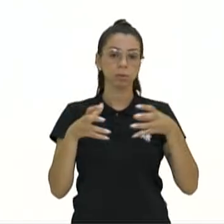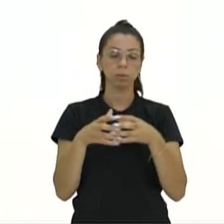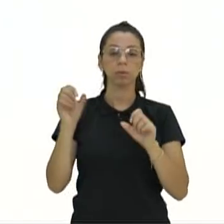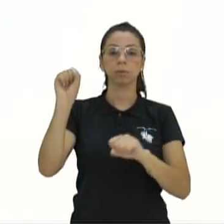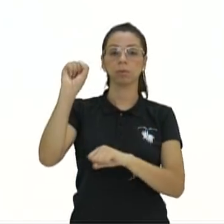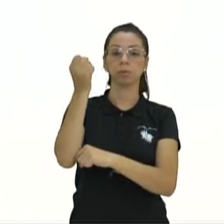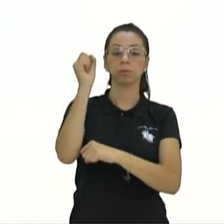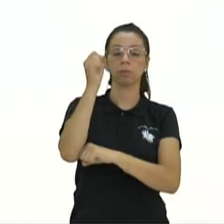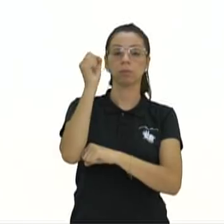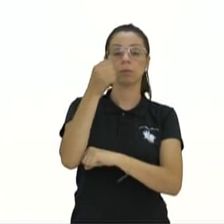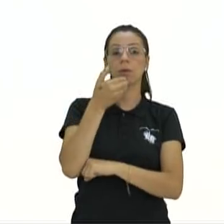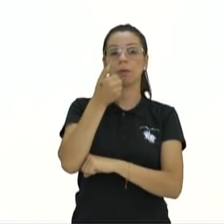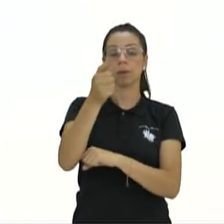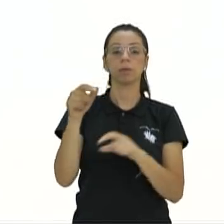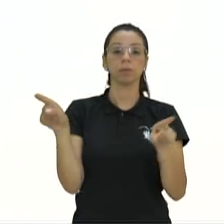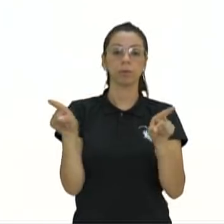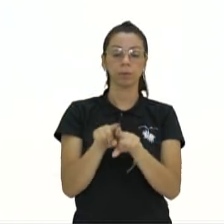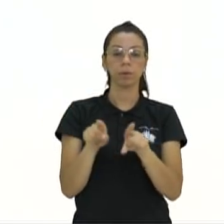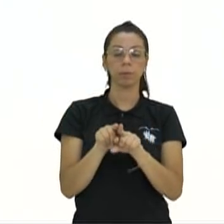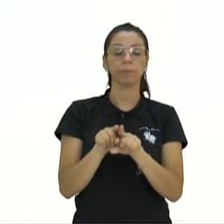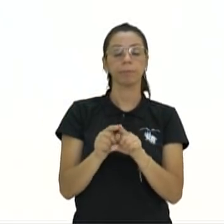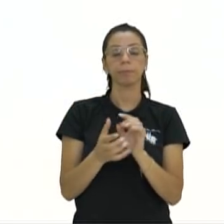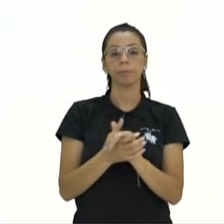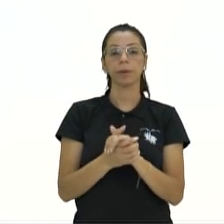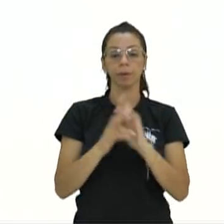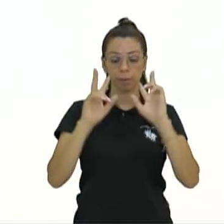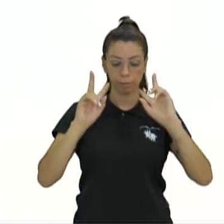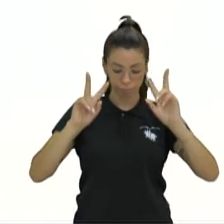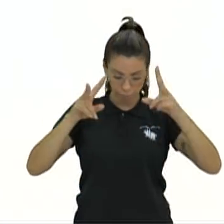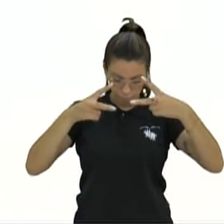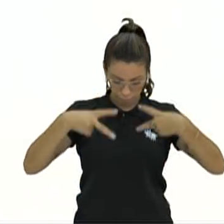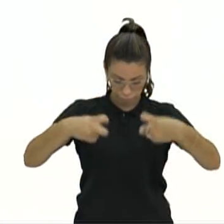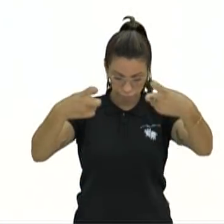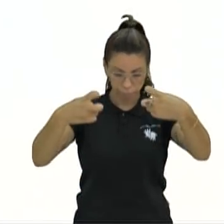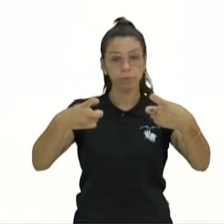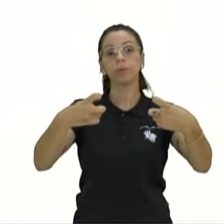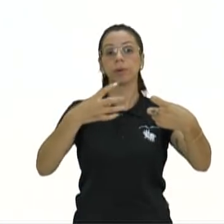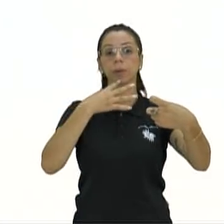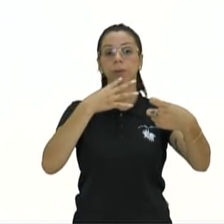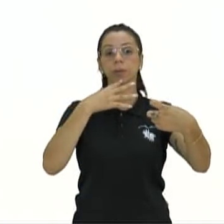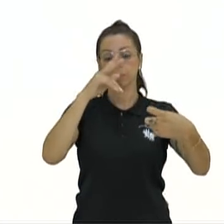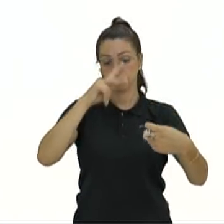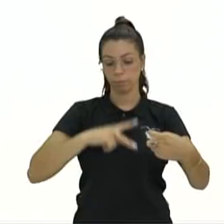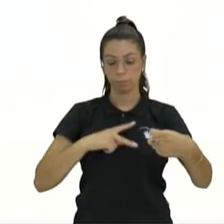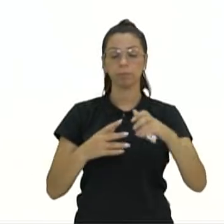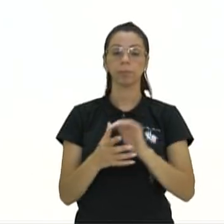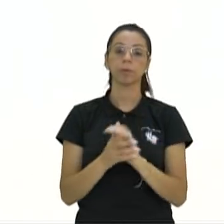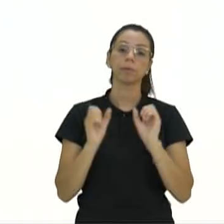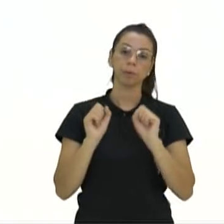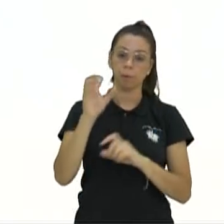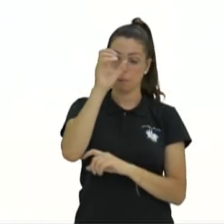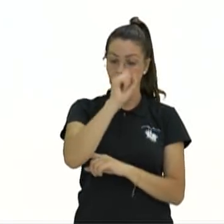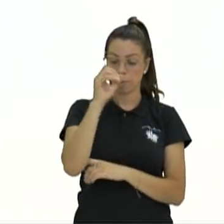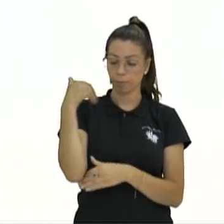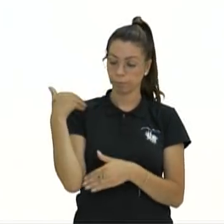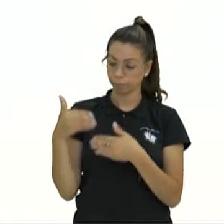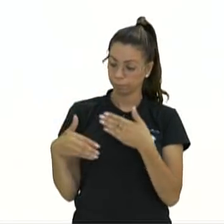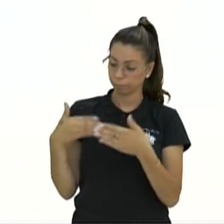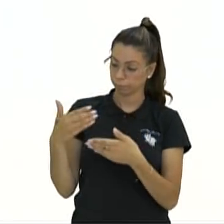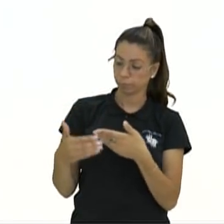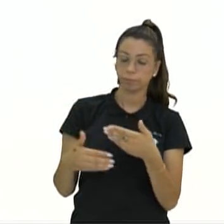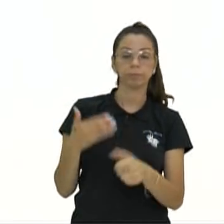motoras, promovem o autoconhecimento corporal. Então, tudo isso eu posso aprender, desenvolver